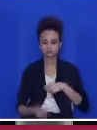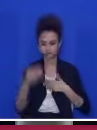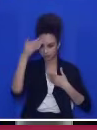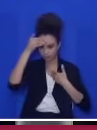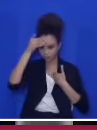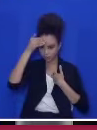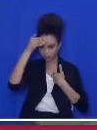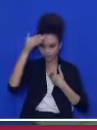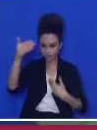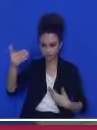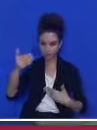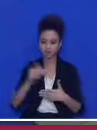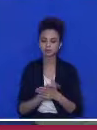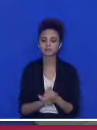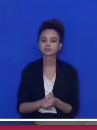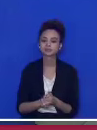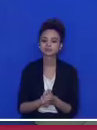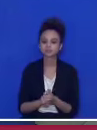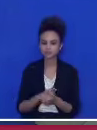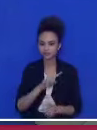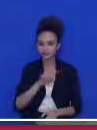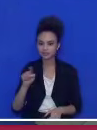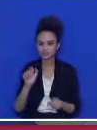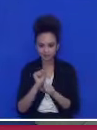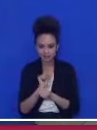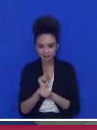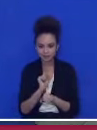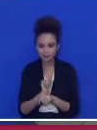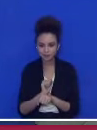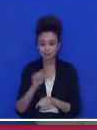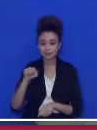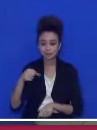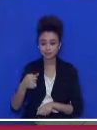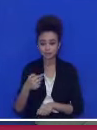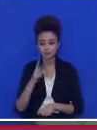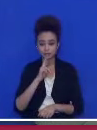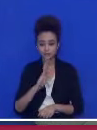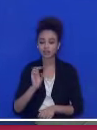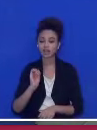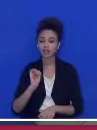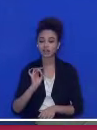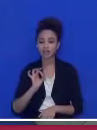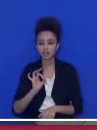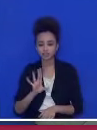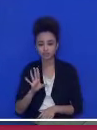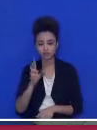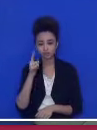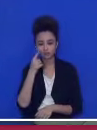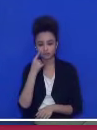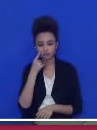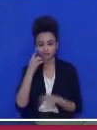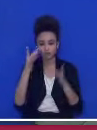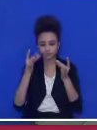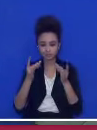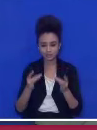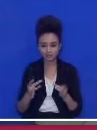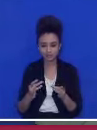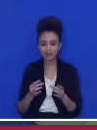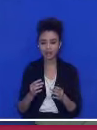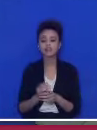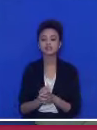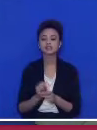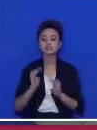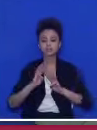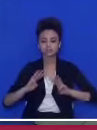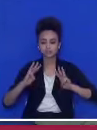confirmo. Obrigado. Era o que você esperava? Logo após a apuração, é só conferir todos os detalhes na página da Caixa